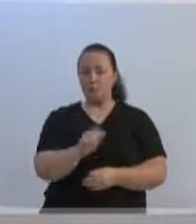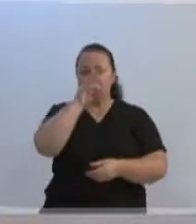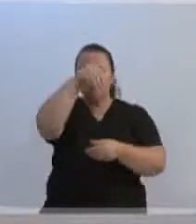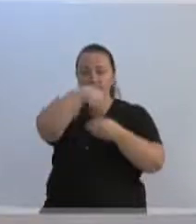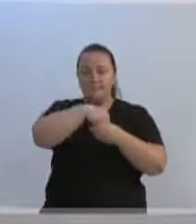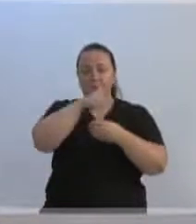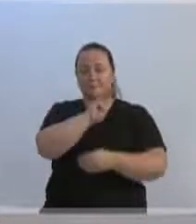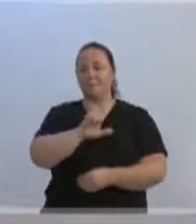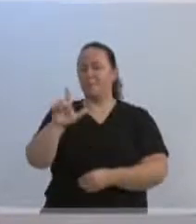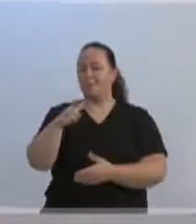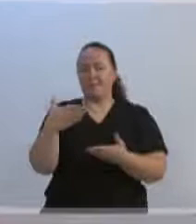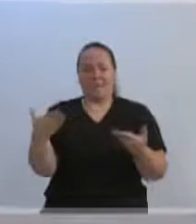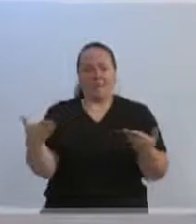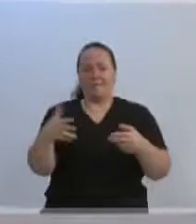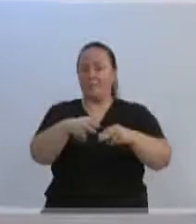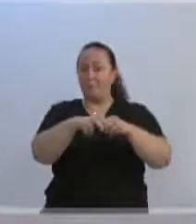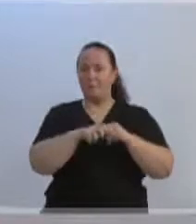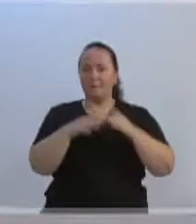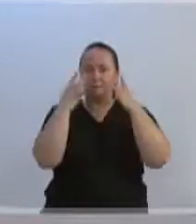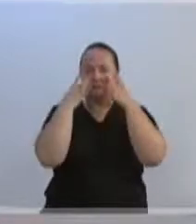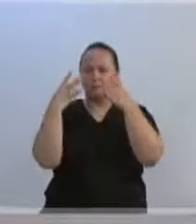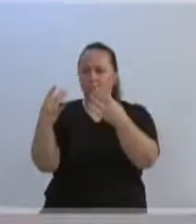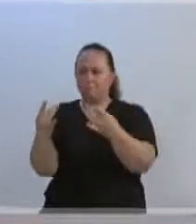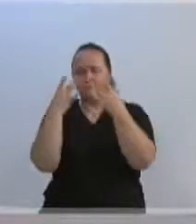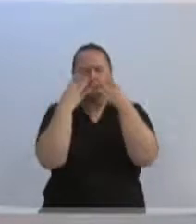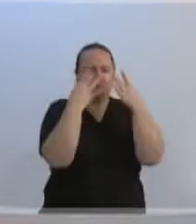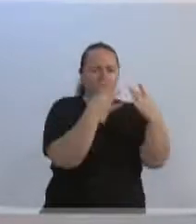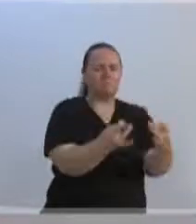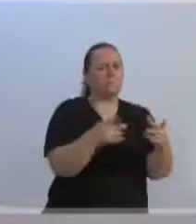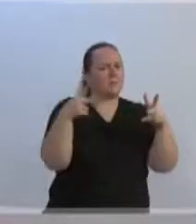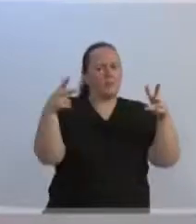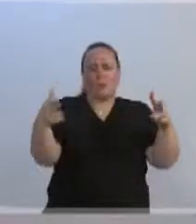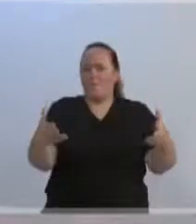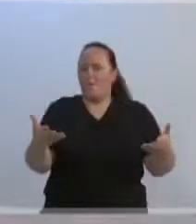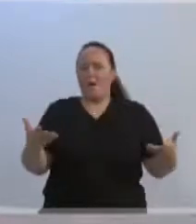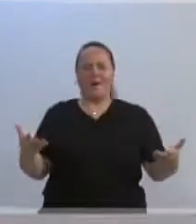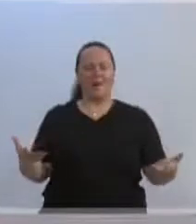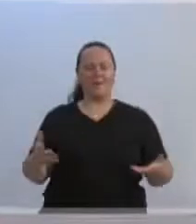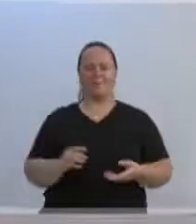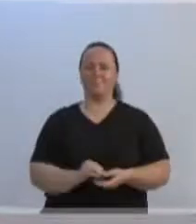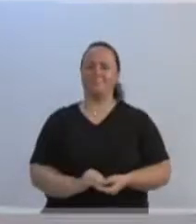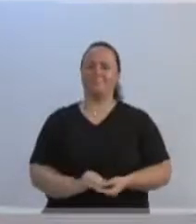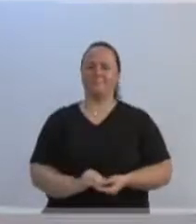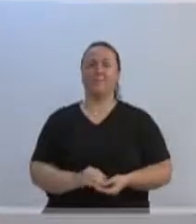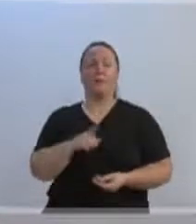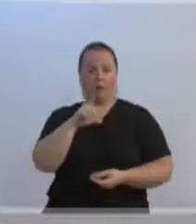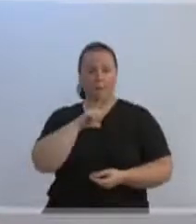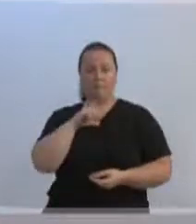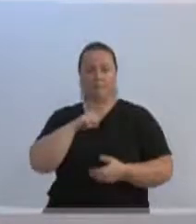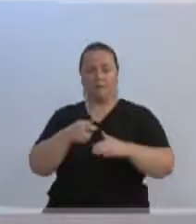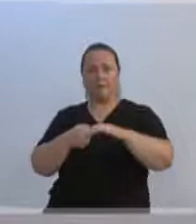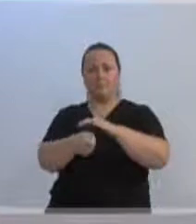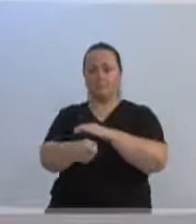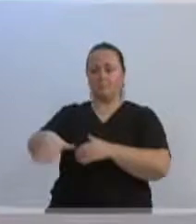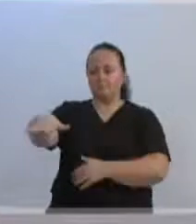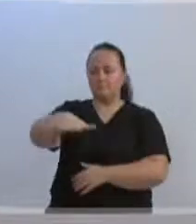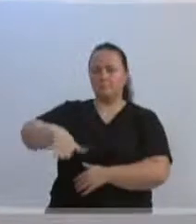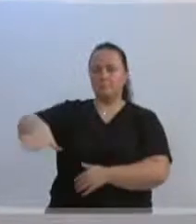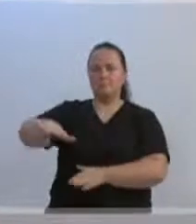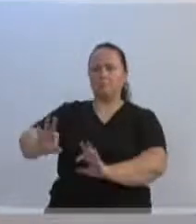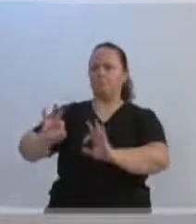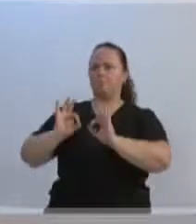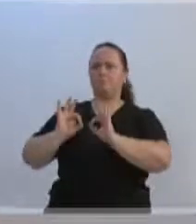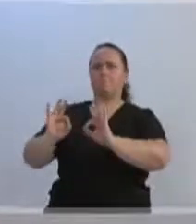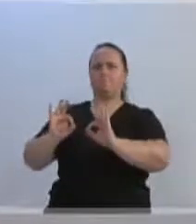e por isso todos devem ter a atenção do poder público não temos visto investimentos que devem deixar a alameda e região ainda mais bonita e não estou dizendo que isso não deve ser feito